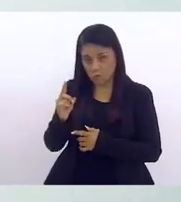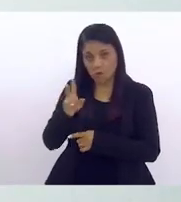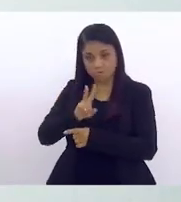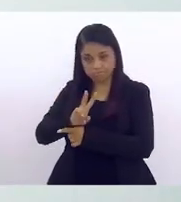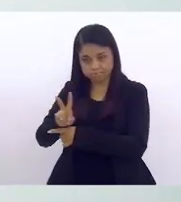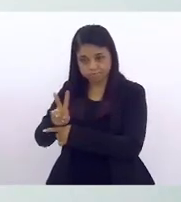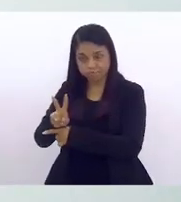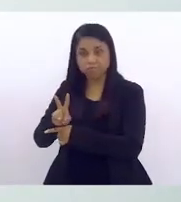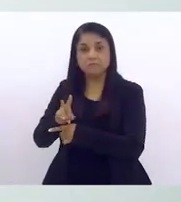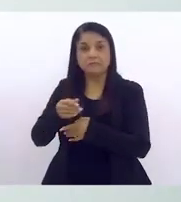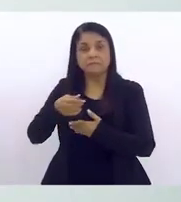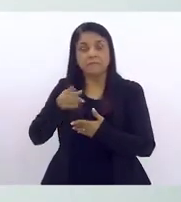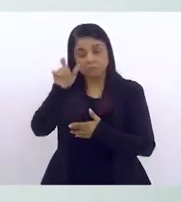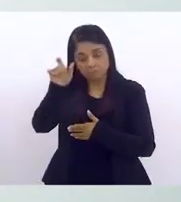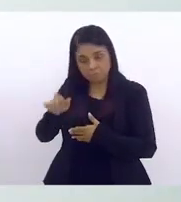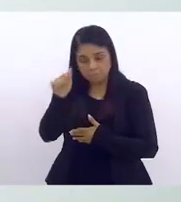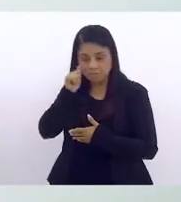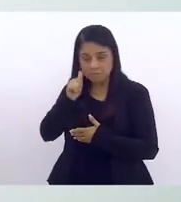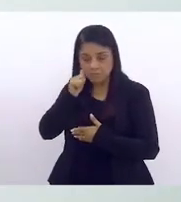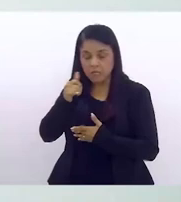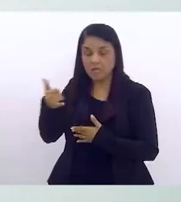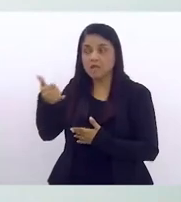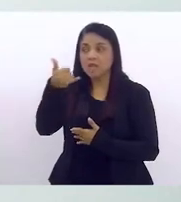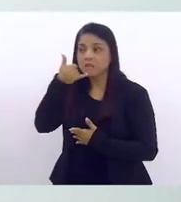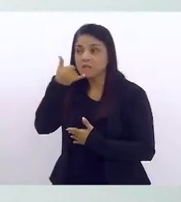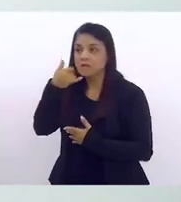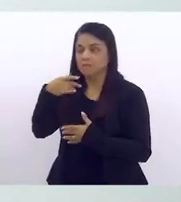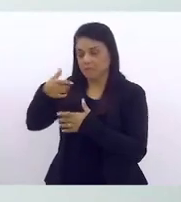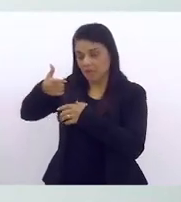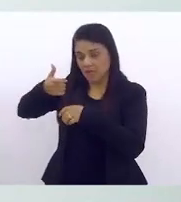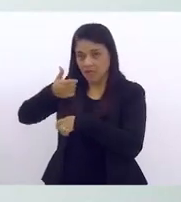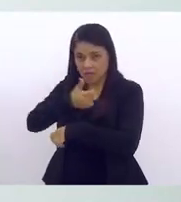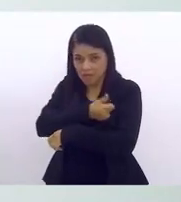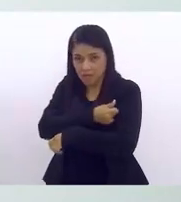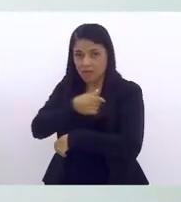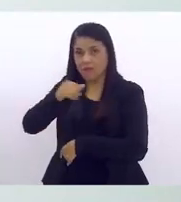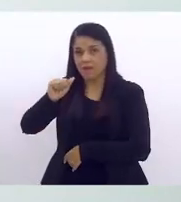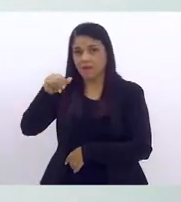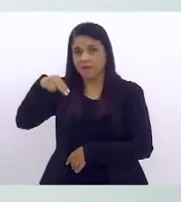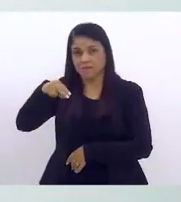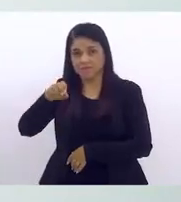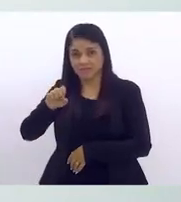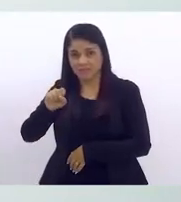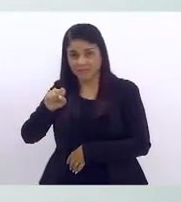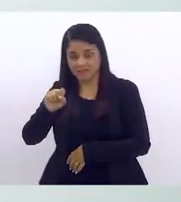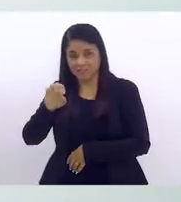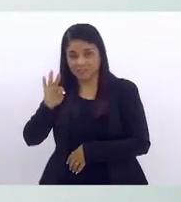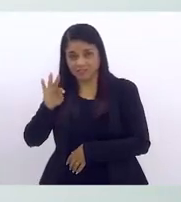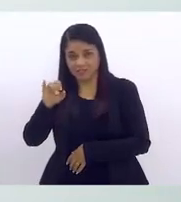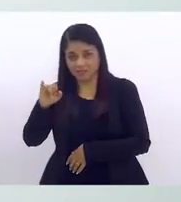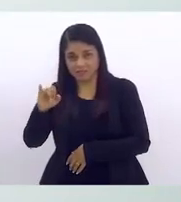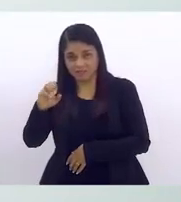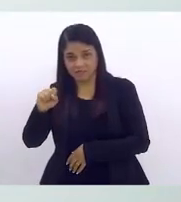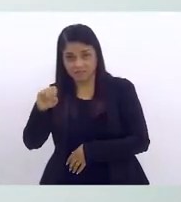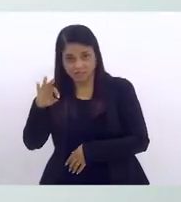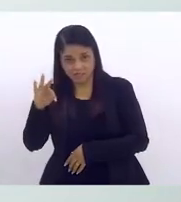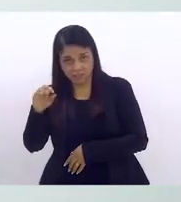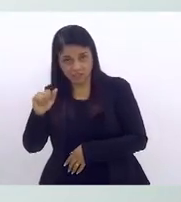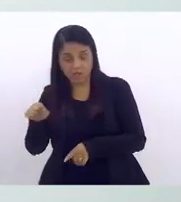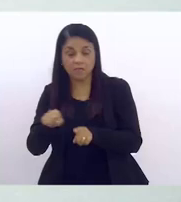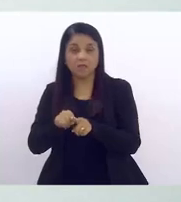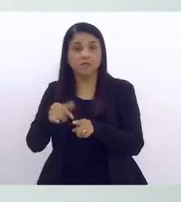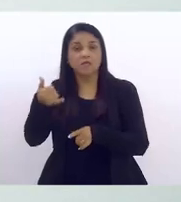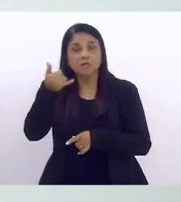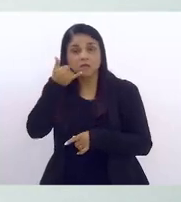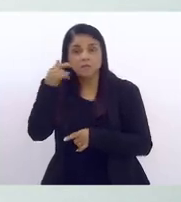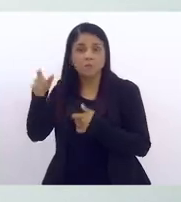chegar alguém em trabalho de parto, ele liga para o anestesista, ele liga para o pediatra e faz cesárea. O que eu acho desse cenário? Que tem que fazer... cesárea mesmo. Por que eu acho